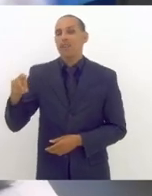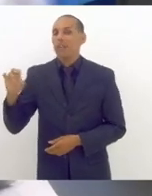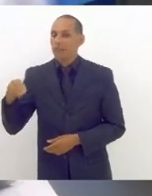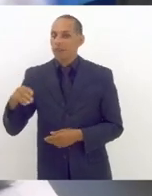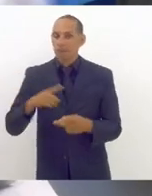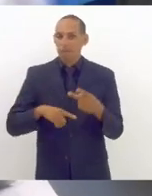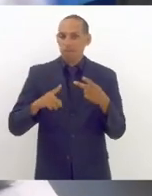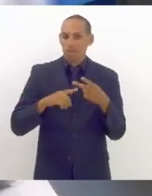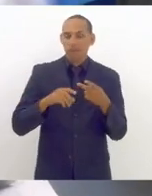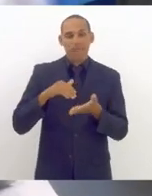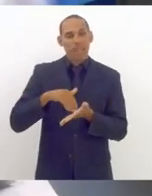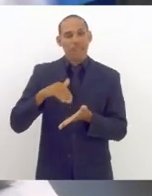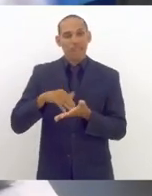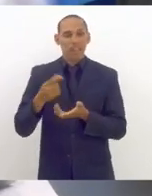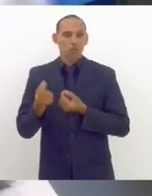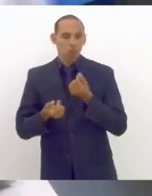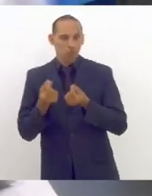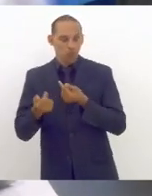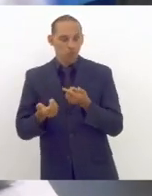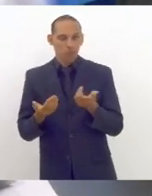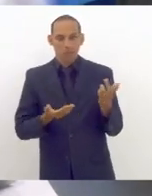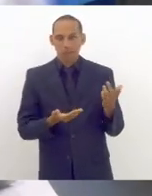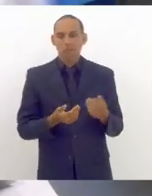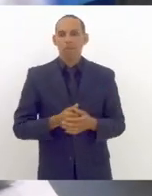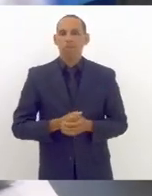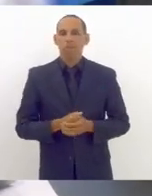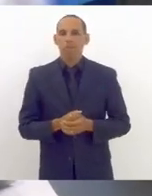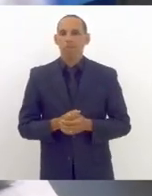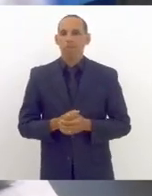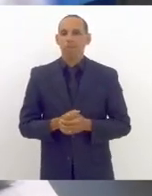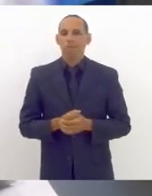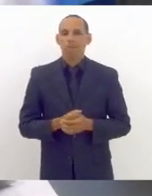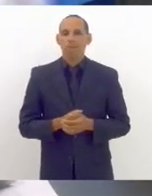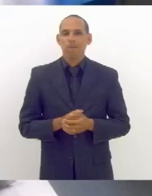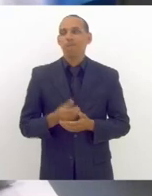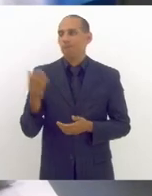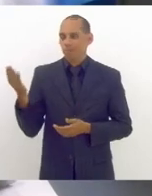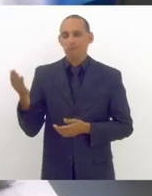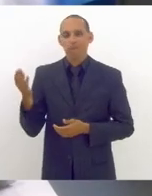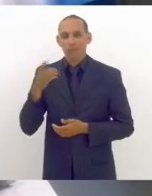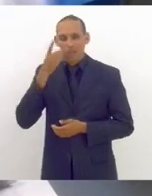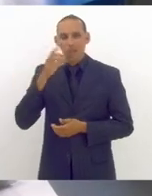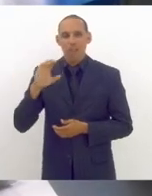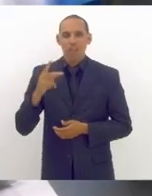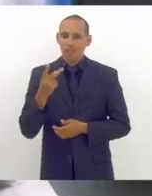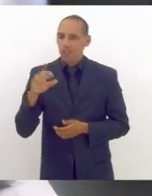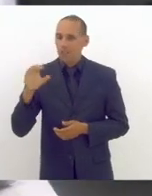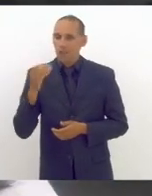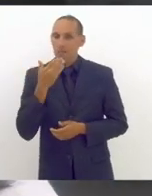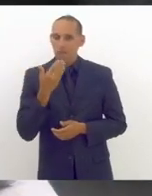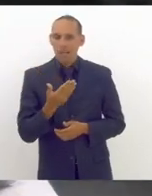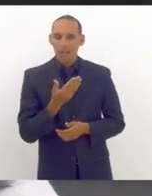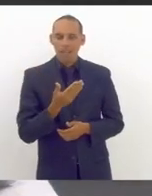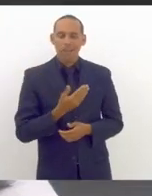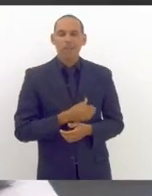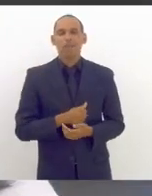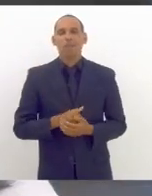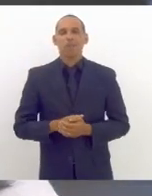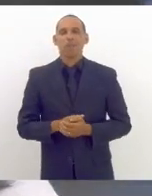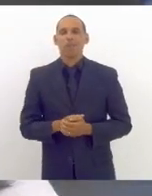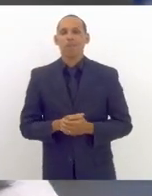depois o secretário de fazenda que foi cogitado pelos Deputado Chico Machado